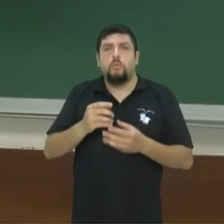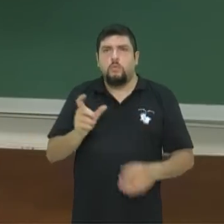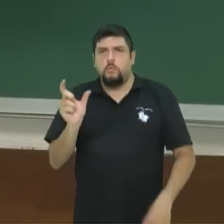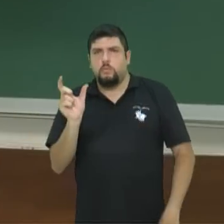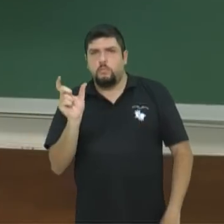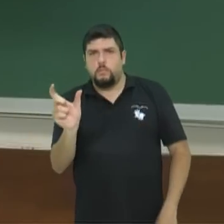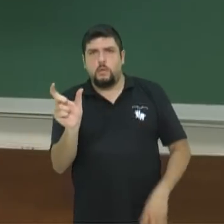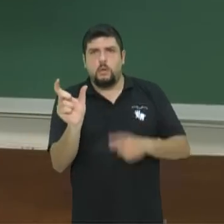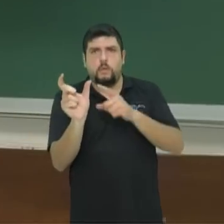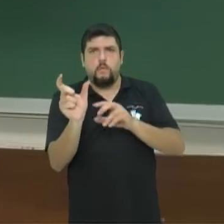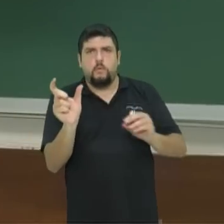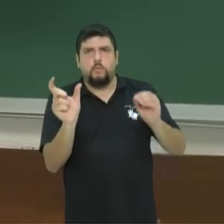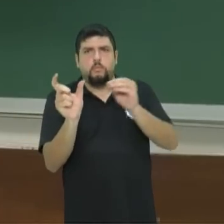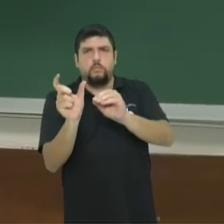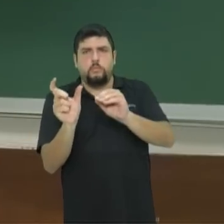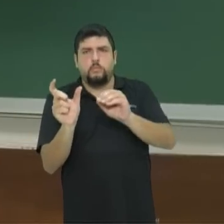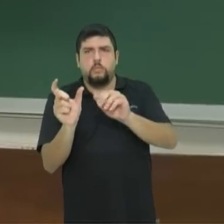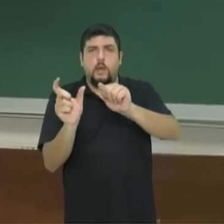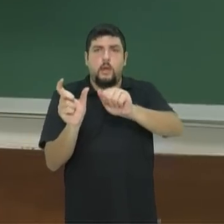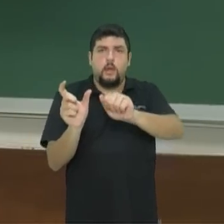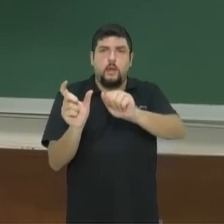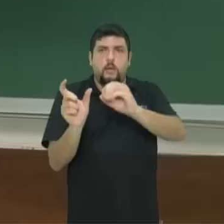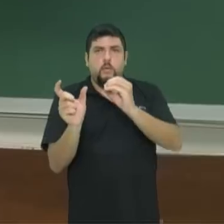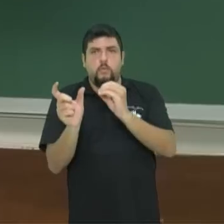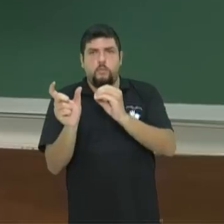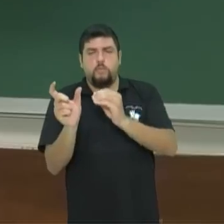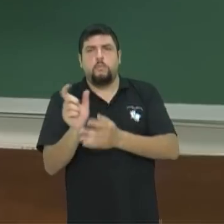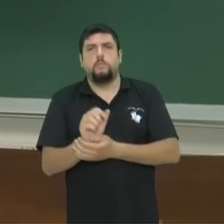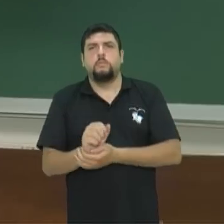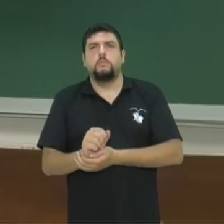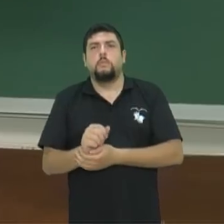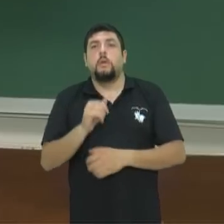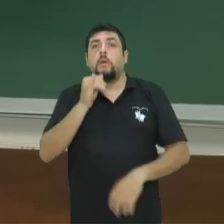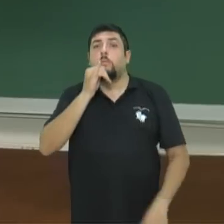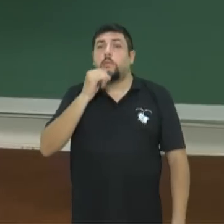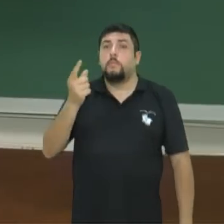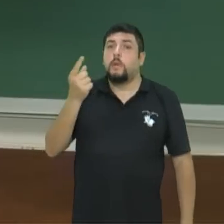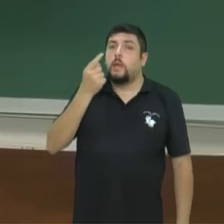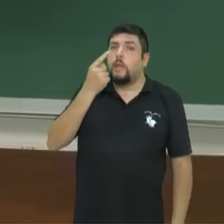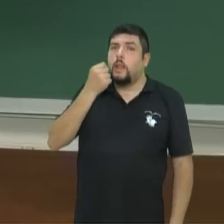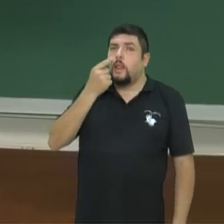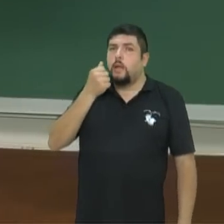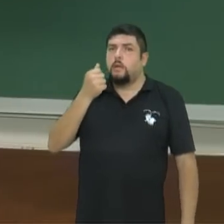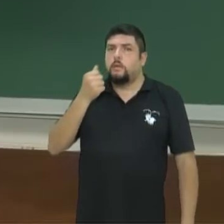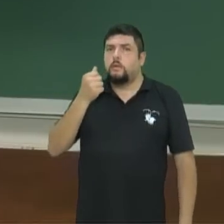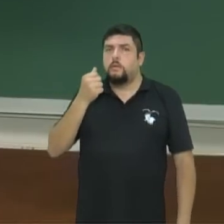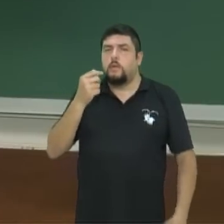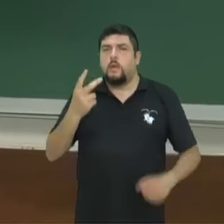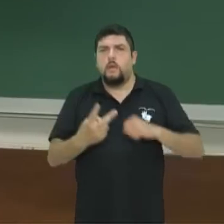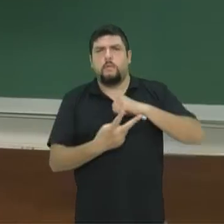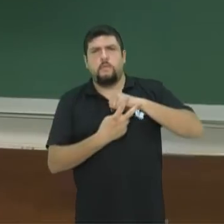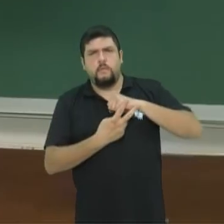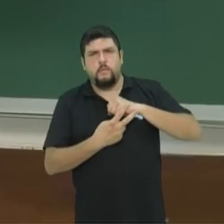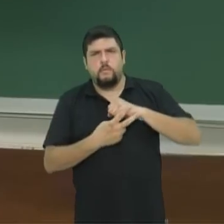ali um determinante, por exemplo, para falar lápis, e aí eu fico pensando, lápis é substantivo, é verbo? Não dá para conjugar,